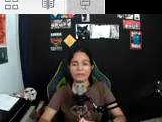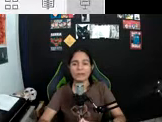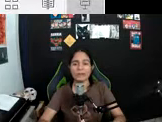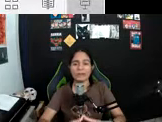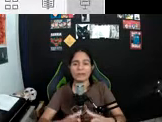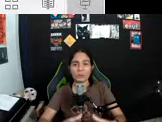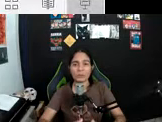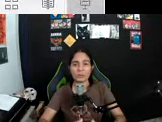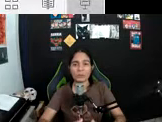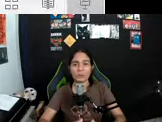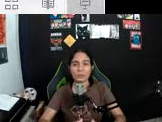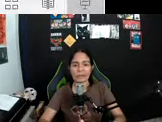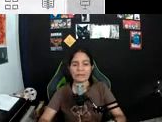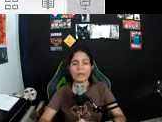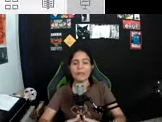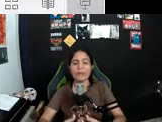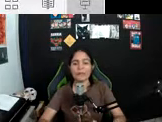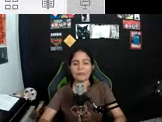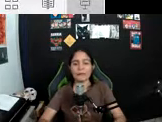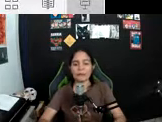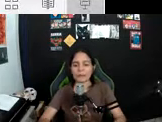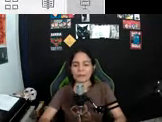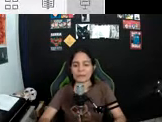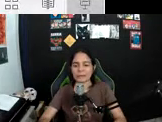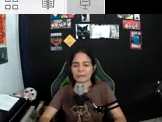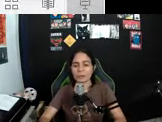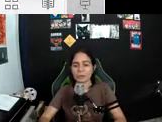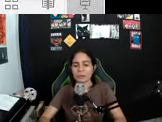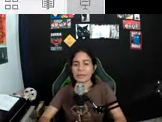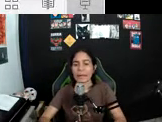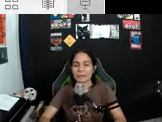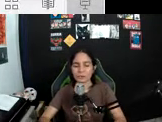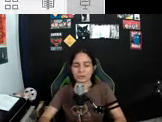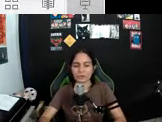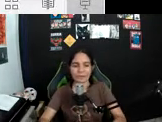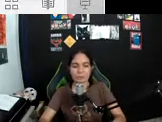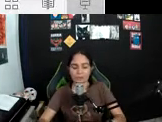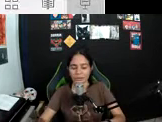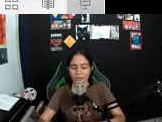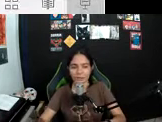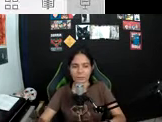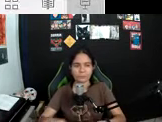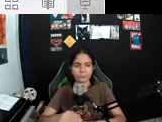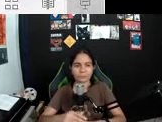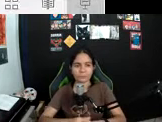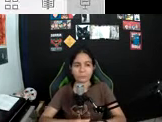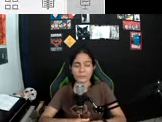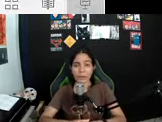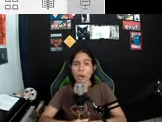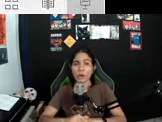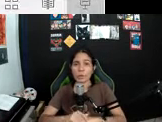humanos nas áreas de ciências humanas e sociais, que envolva a utilização de dados dos participantes,